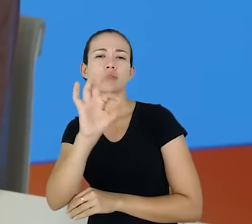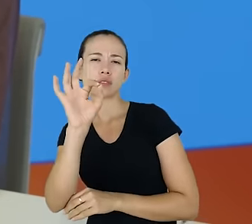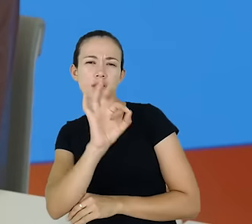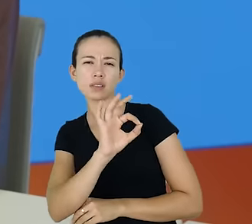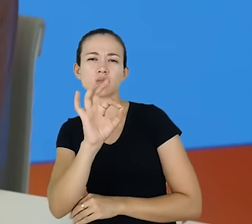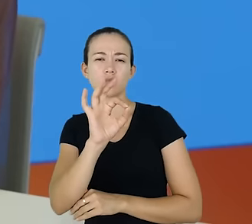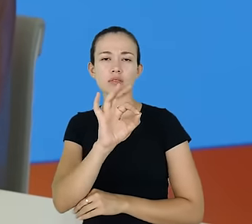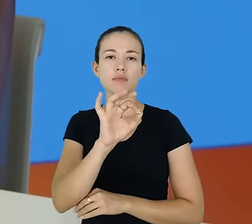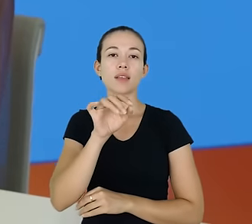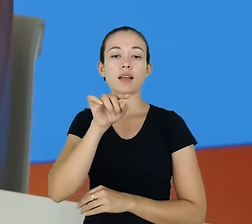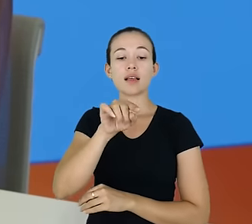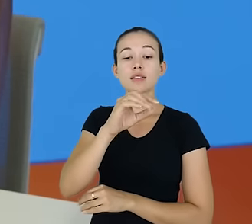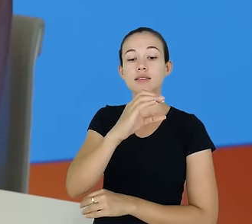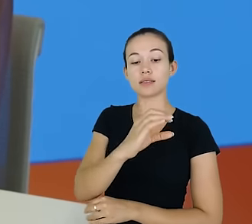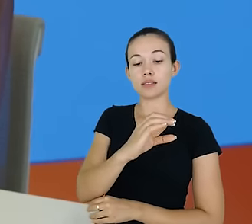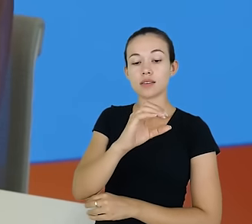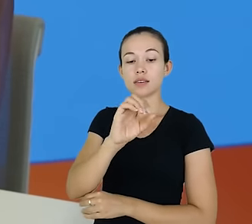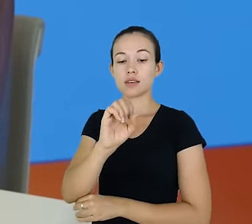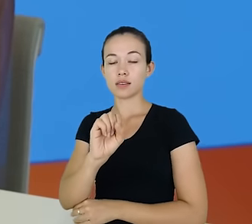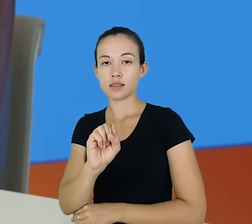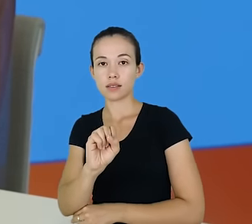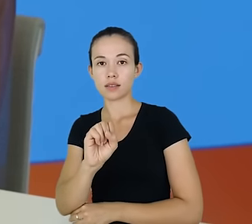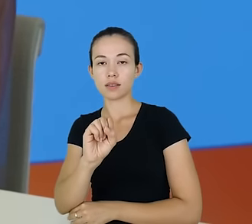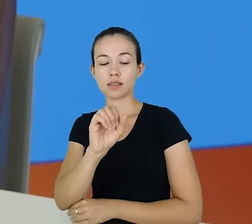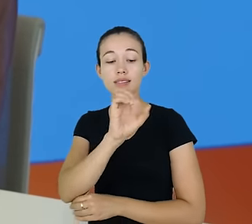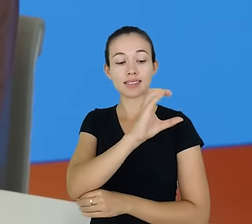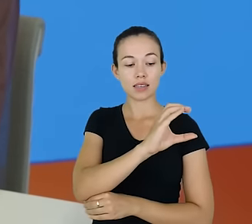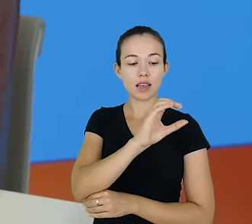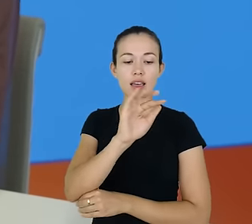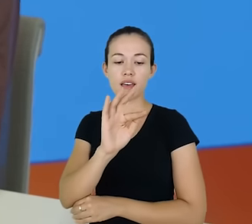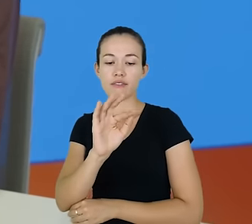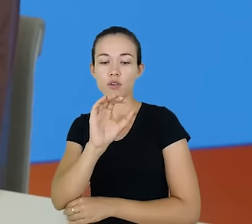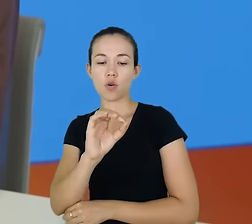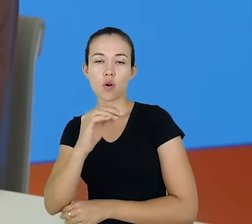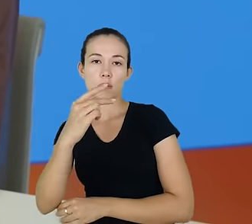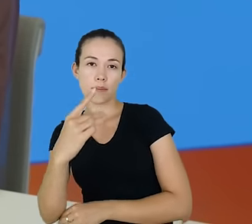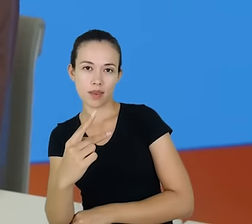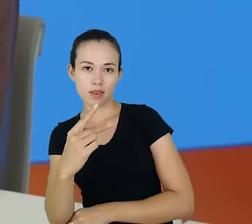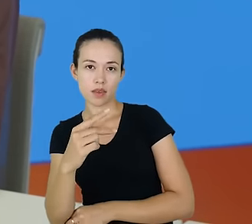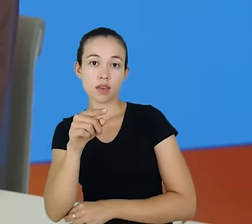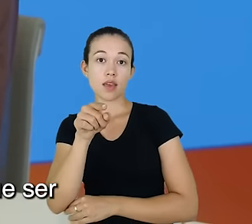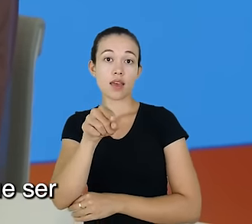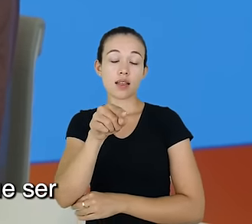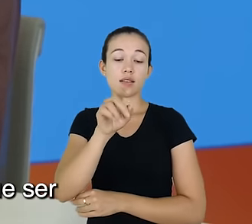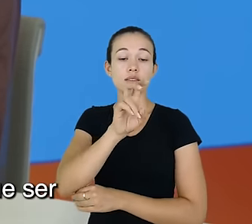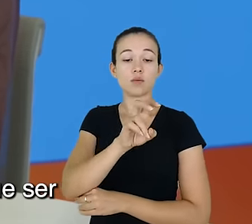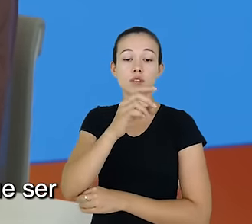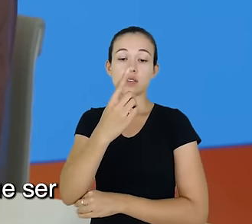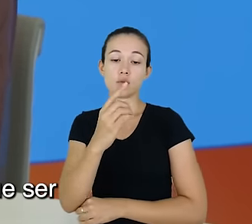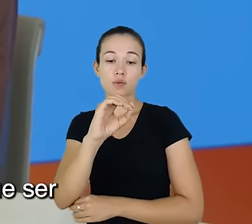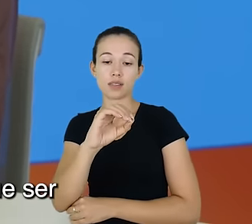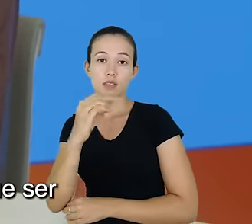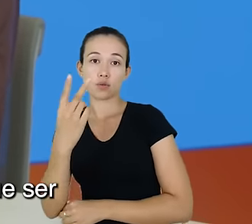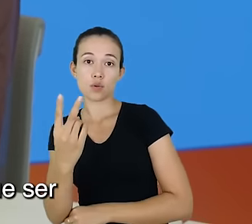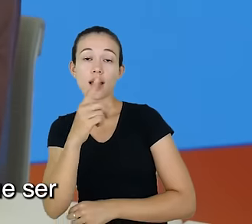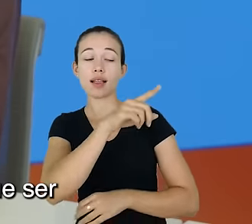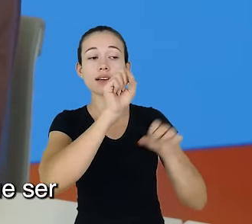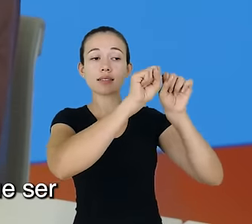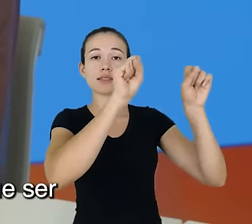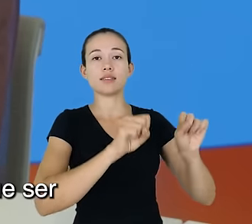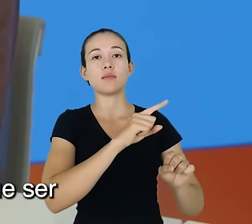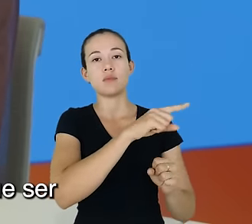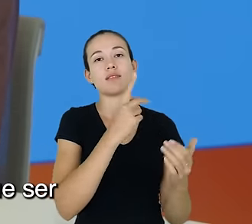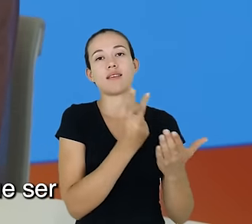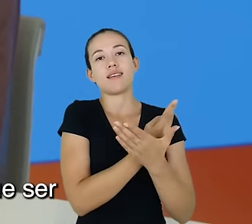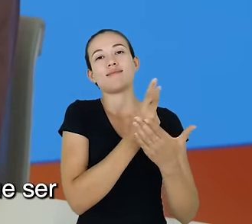aí a cfop não é a cfop de St é uma cfop 5102 por exemplo vai dar erro no sistema o sistema Ele trabalha